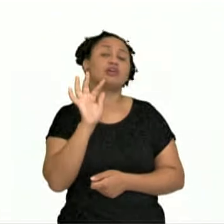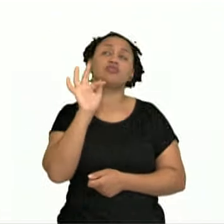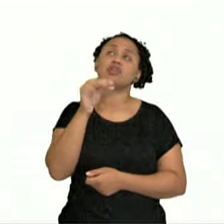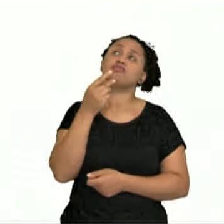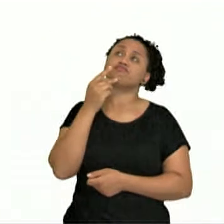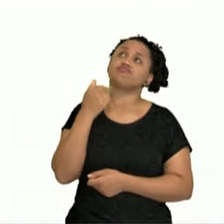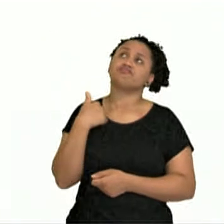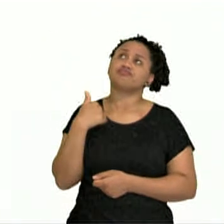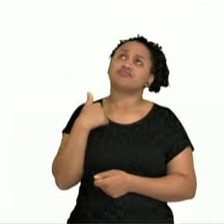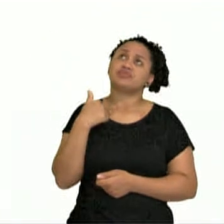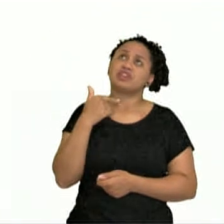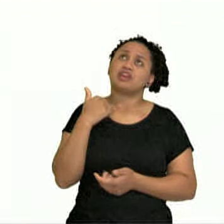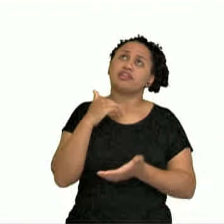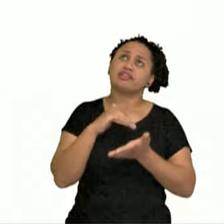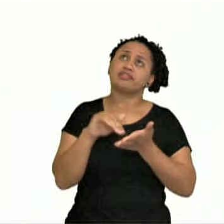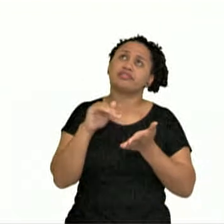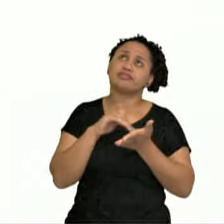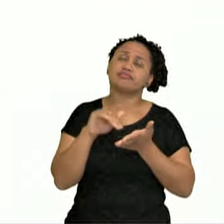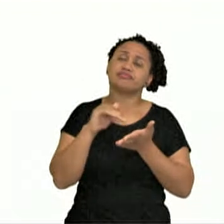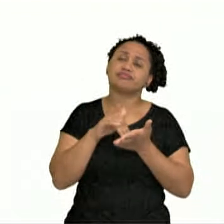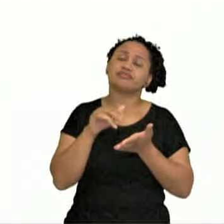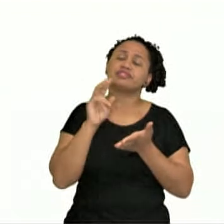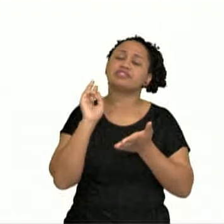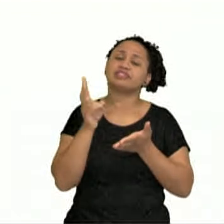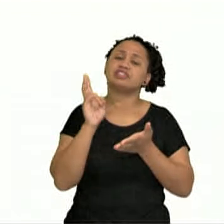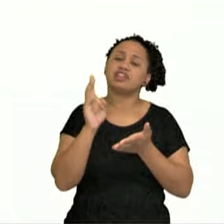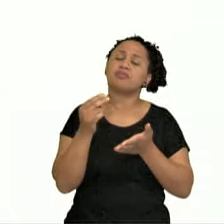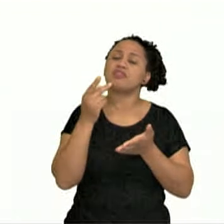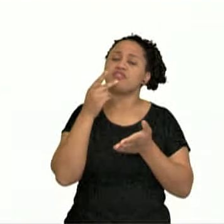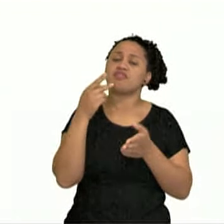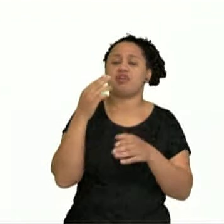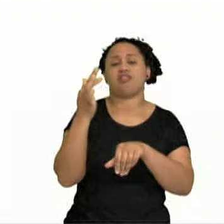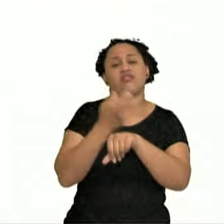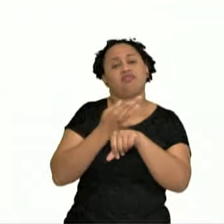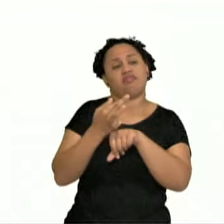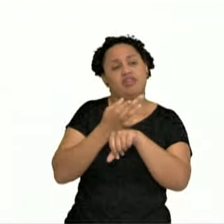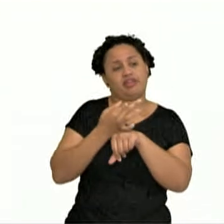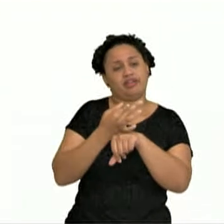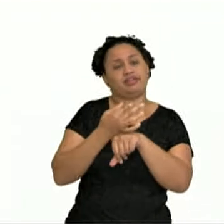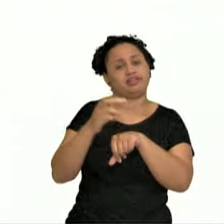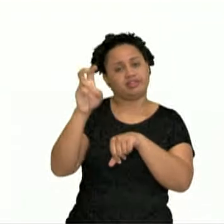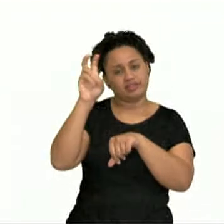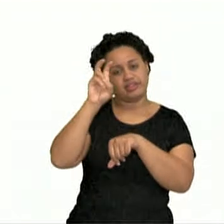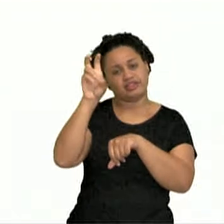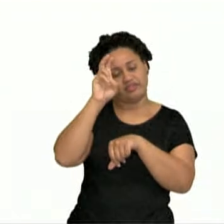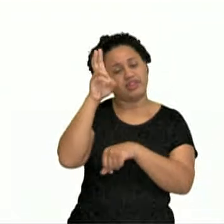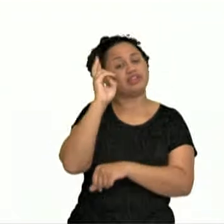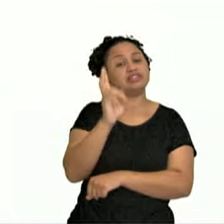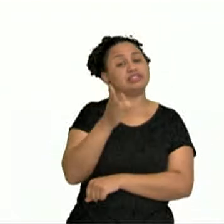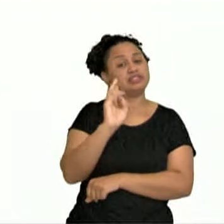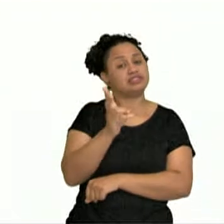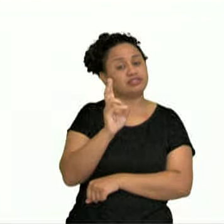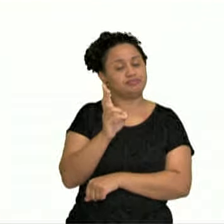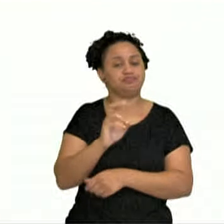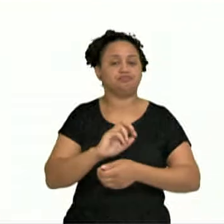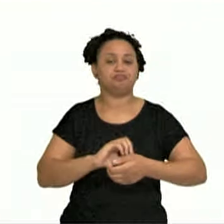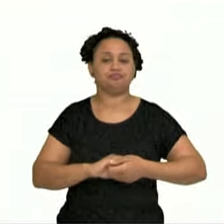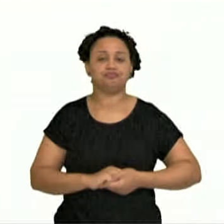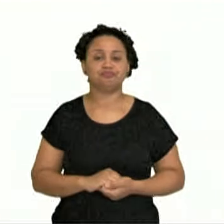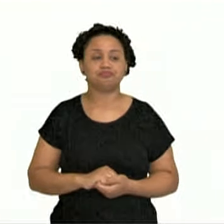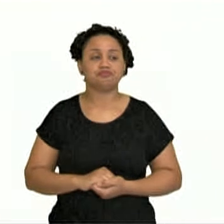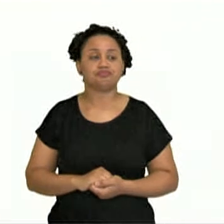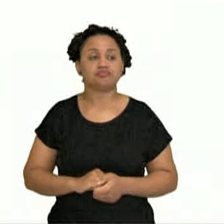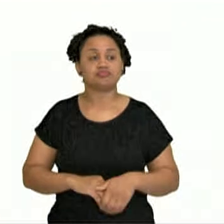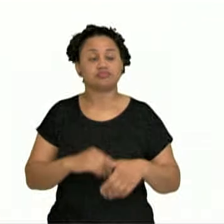diz: Los jueves, los secretarios siempre dicen que están enfermos. As quintas-feiras, os secretários sempre dizem que estão doentes.